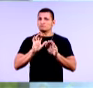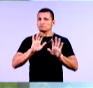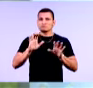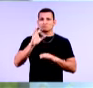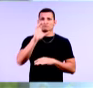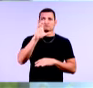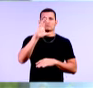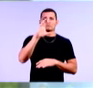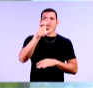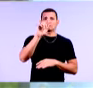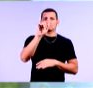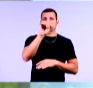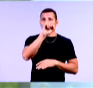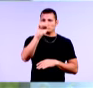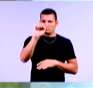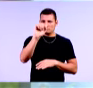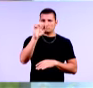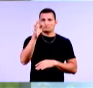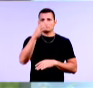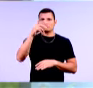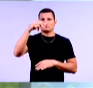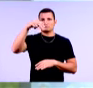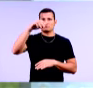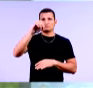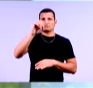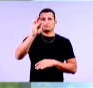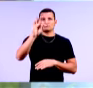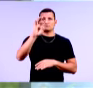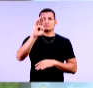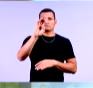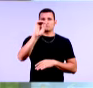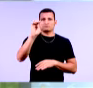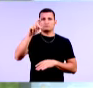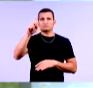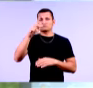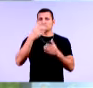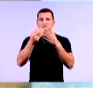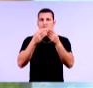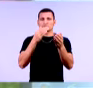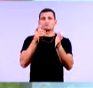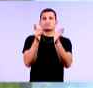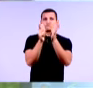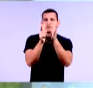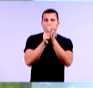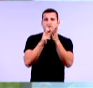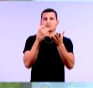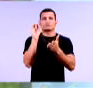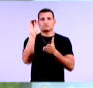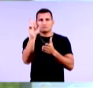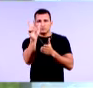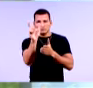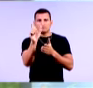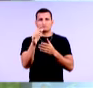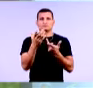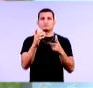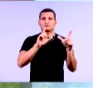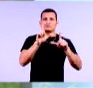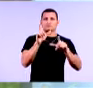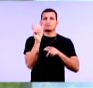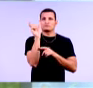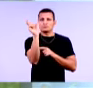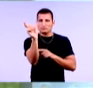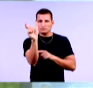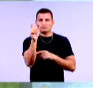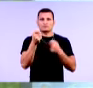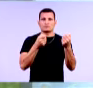class notebook, class pincel, class papel, class lâmpada, class televisão, class